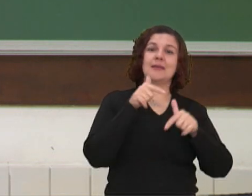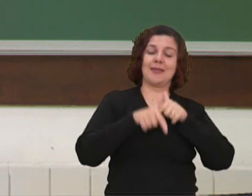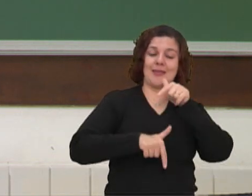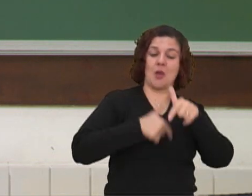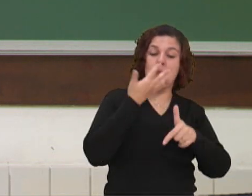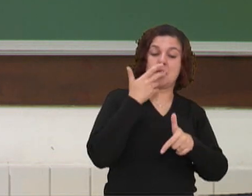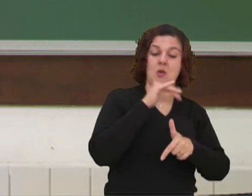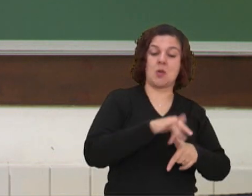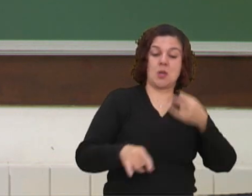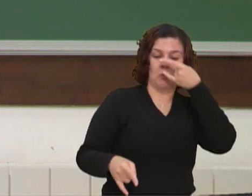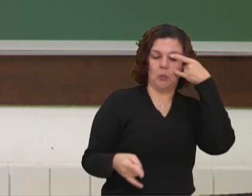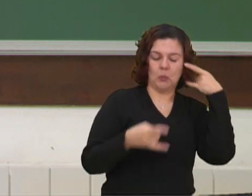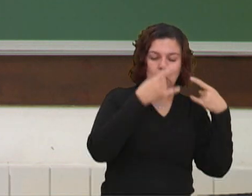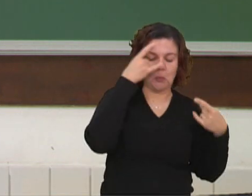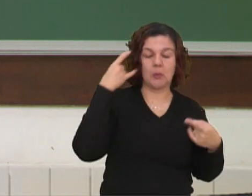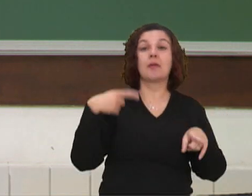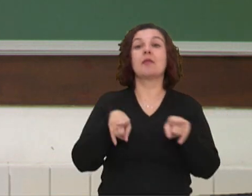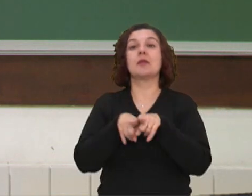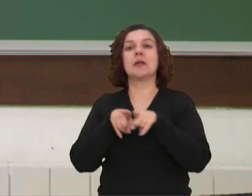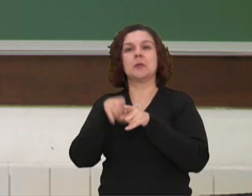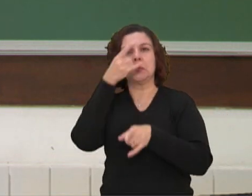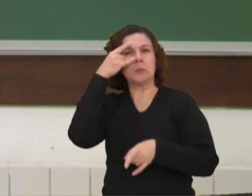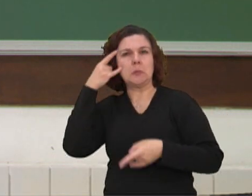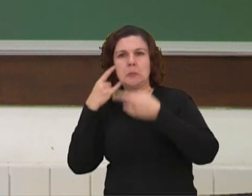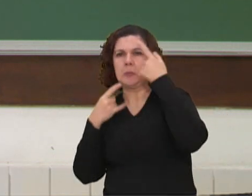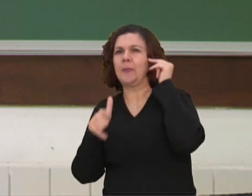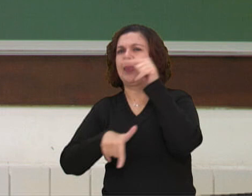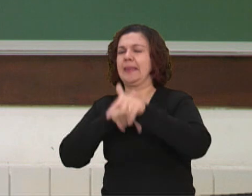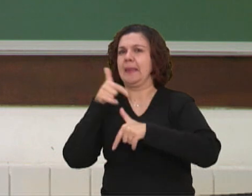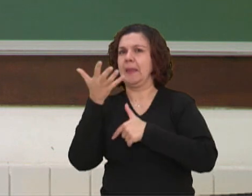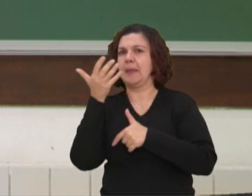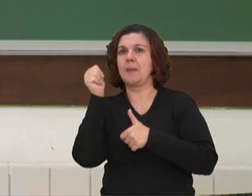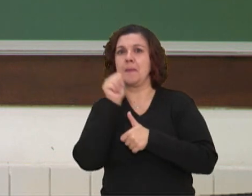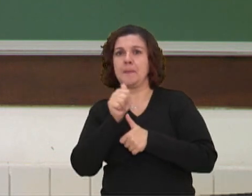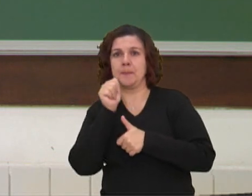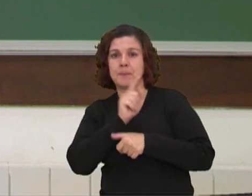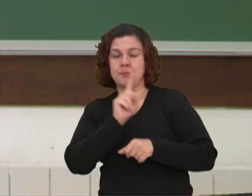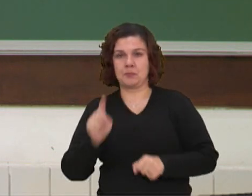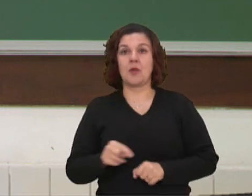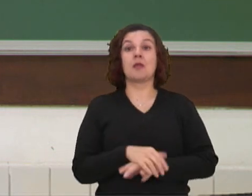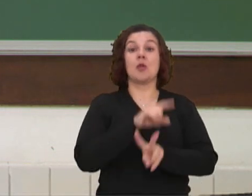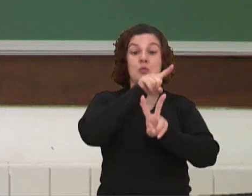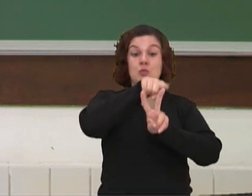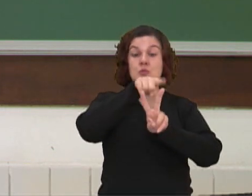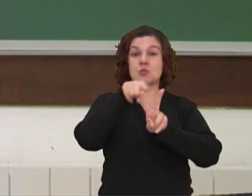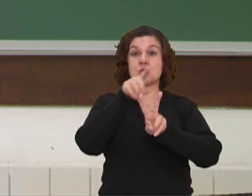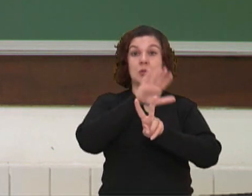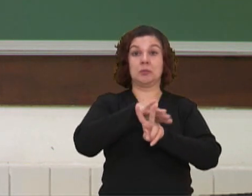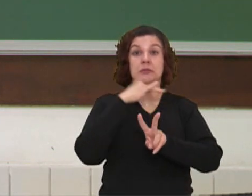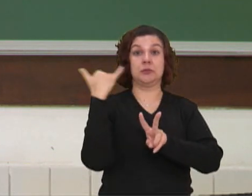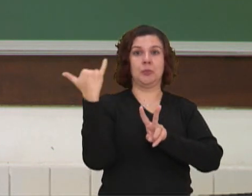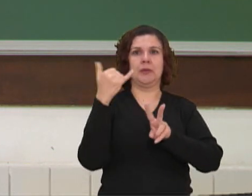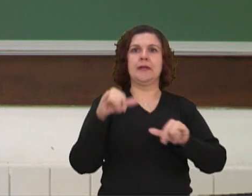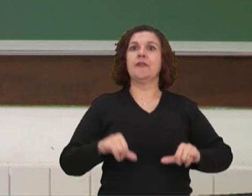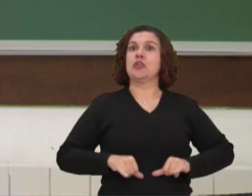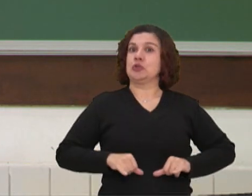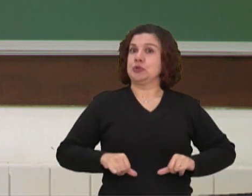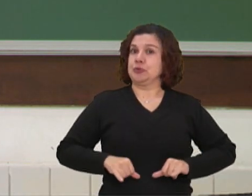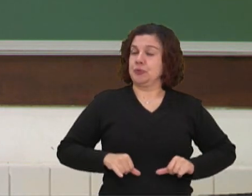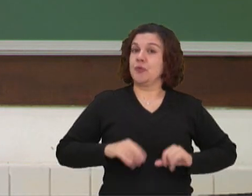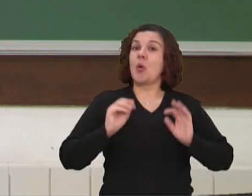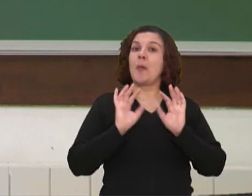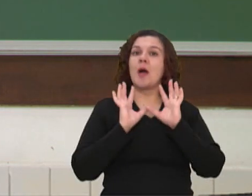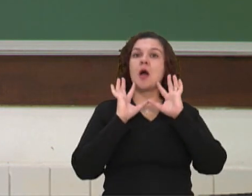infantil e da mão de obra feminina para o desenvolvimento das atividades, então o trabalho feminino e o trabalho infantil e como ele acontece